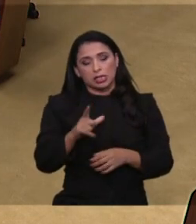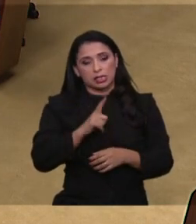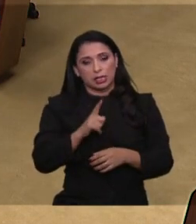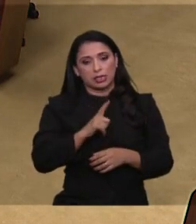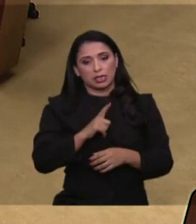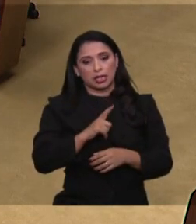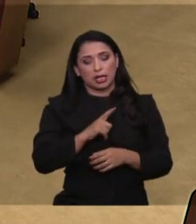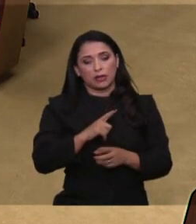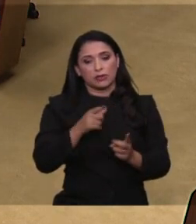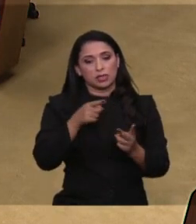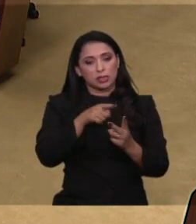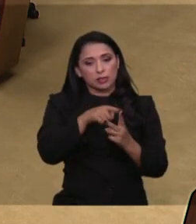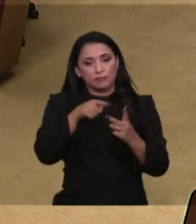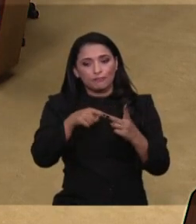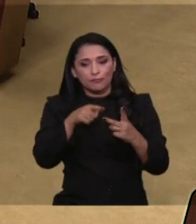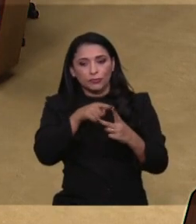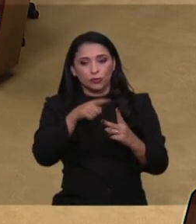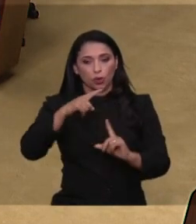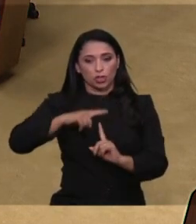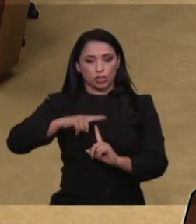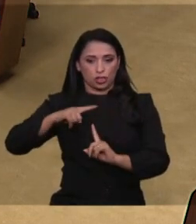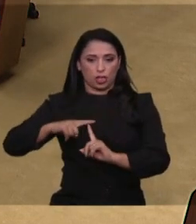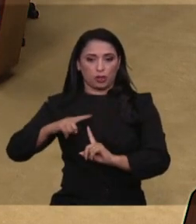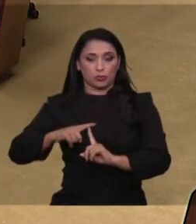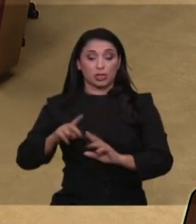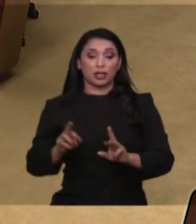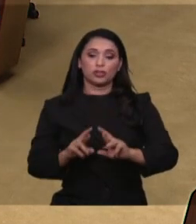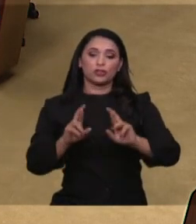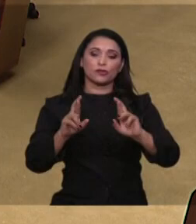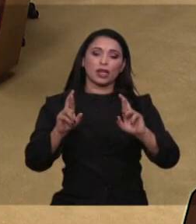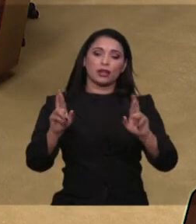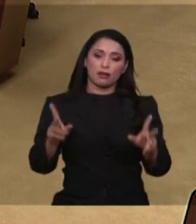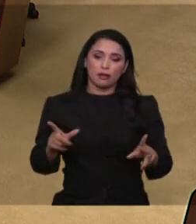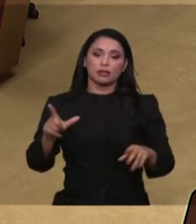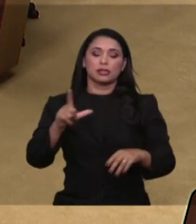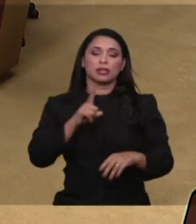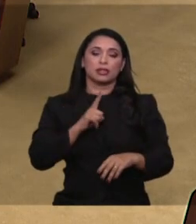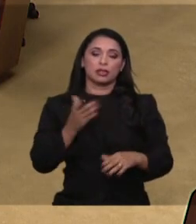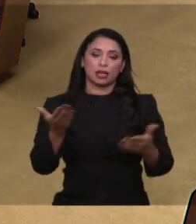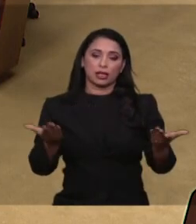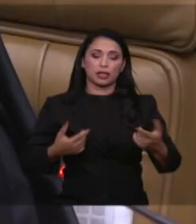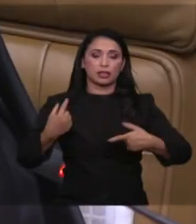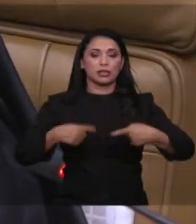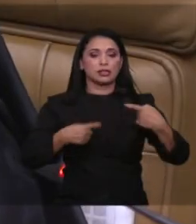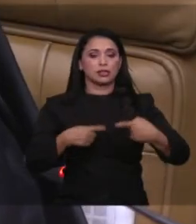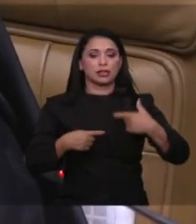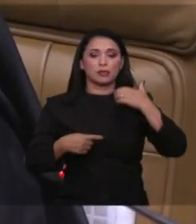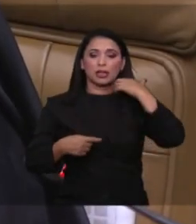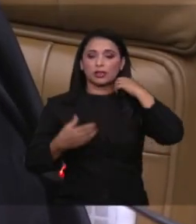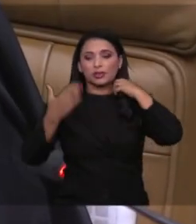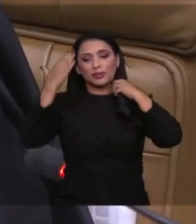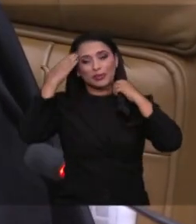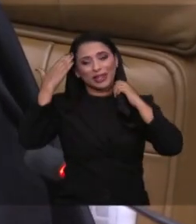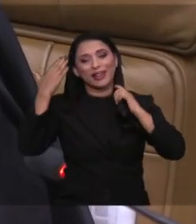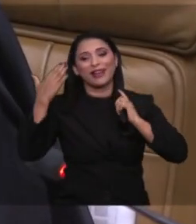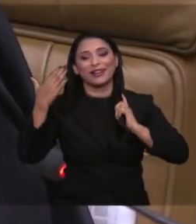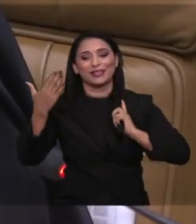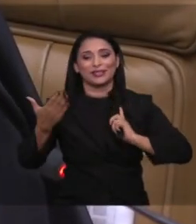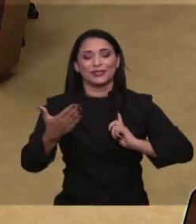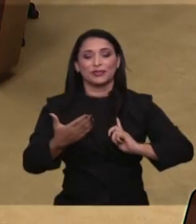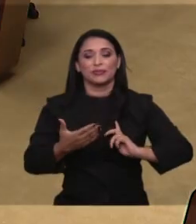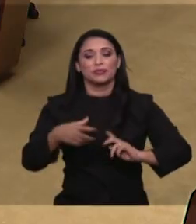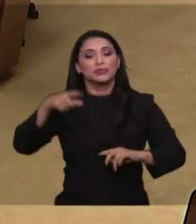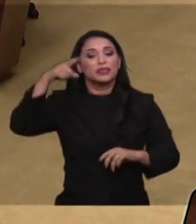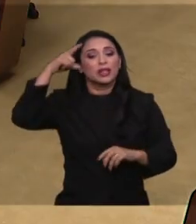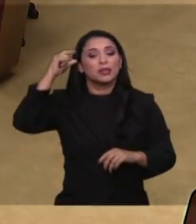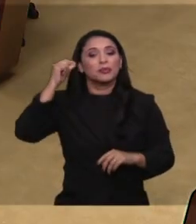que essa é a dissonância instalada aqui nesse debate colegiado. Obrigado, ministro. E já que estamos